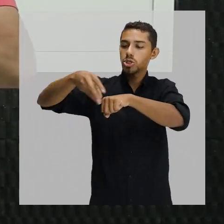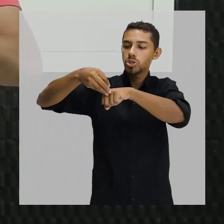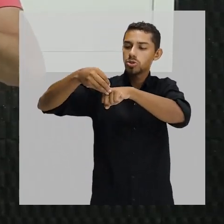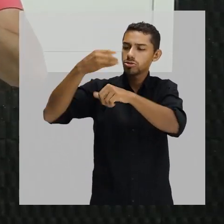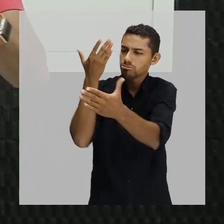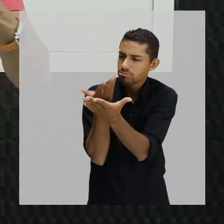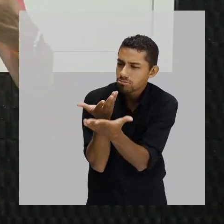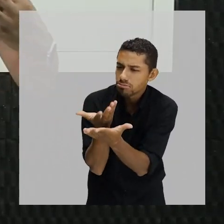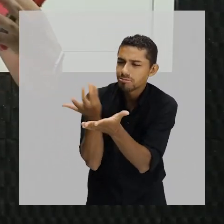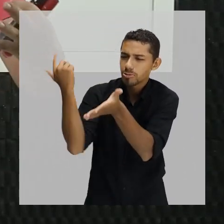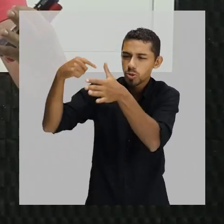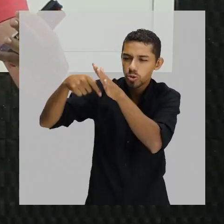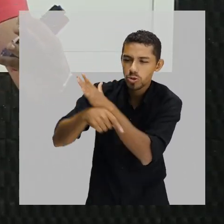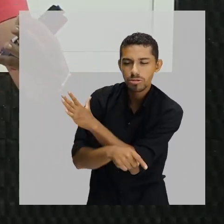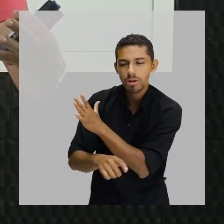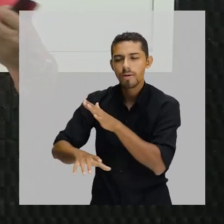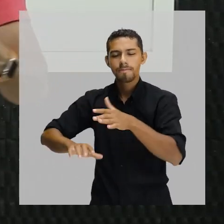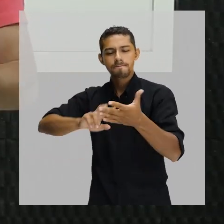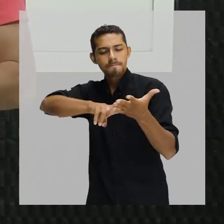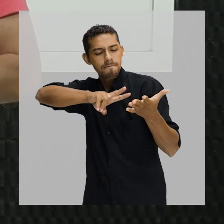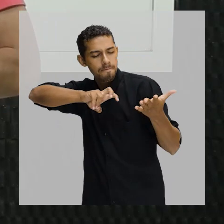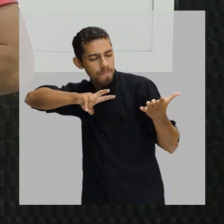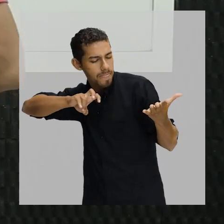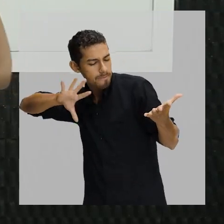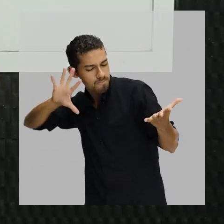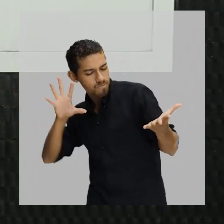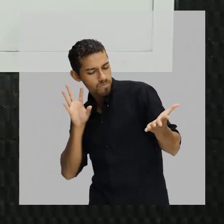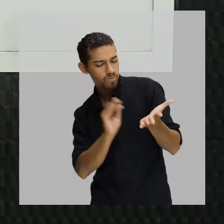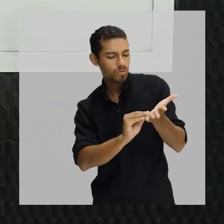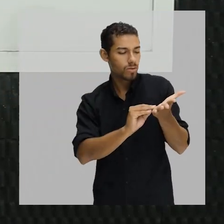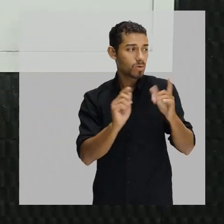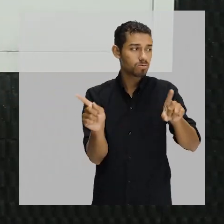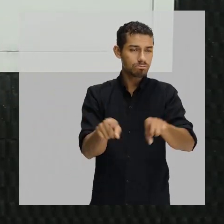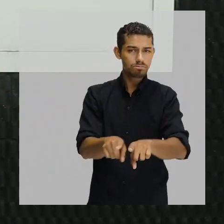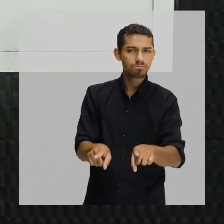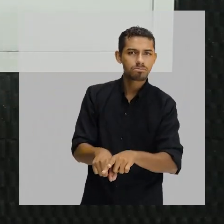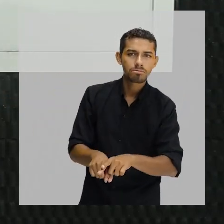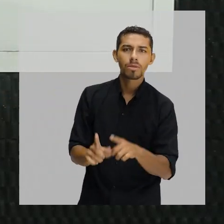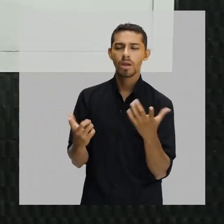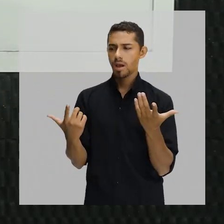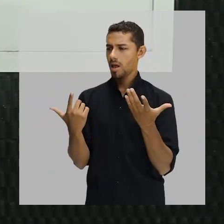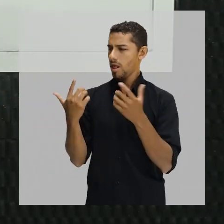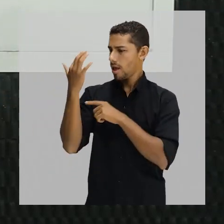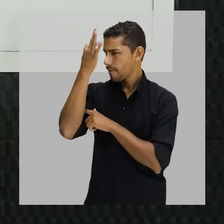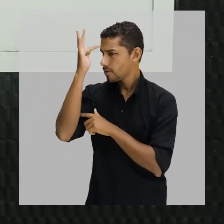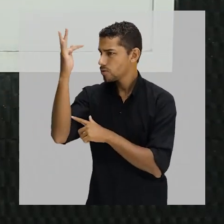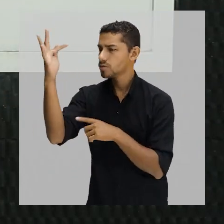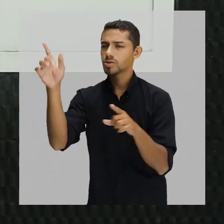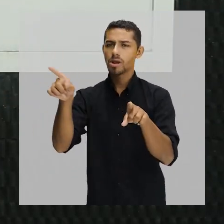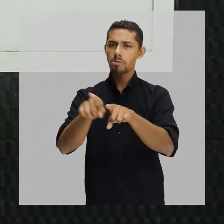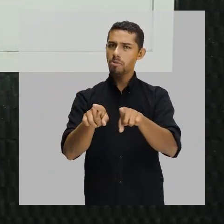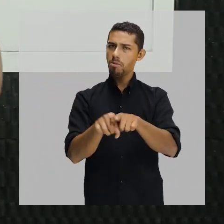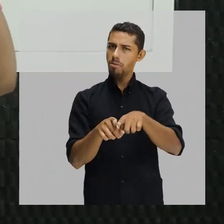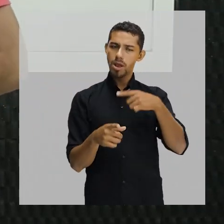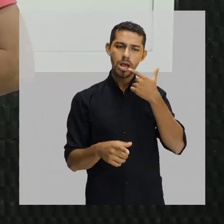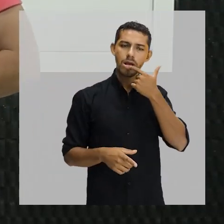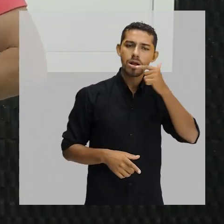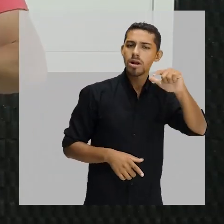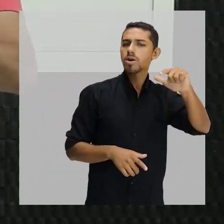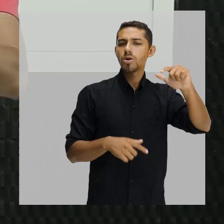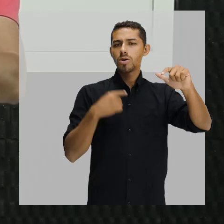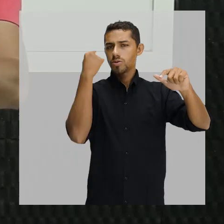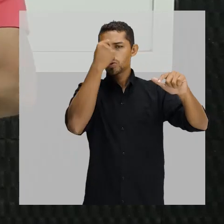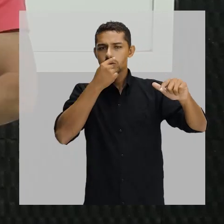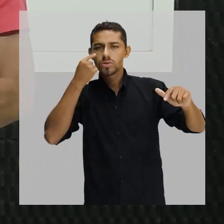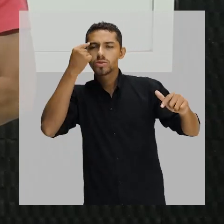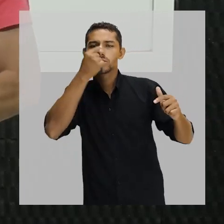vai aumentando o cabedal de palavras, tanto na filosofia como também em linguagens, né? Para ajudar os professores ali de